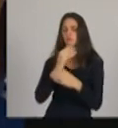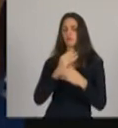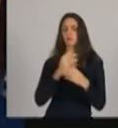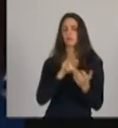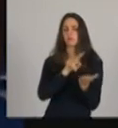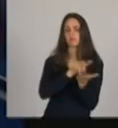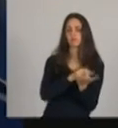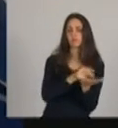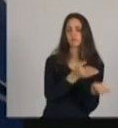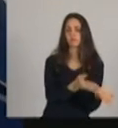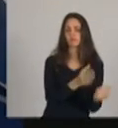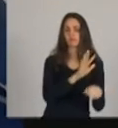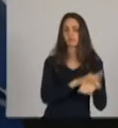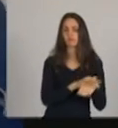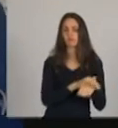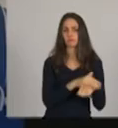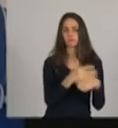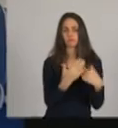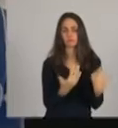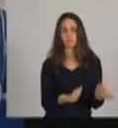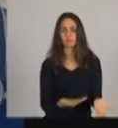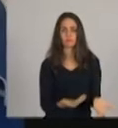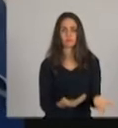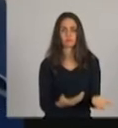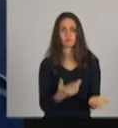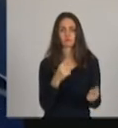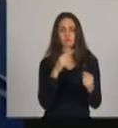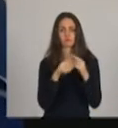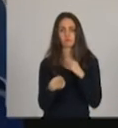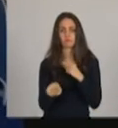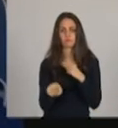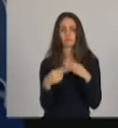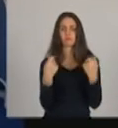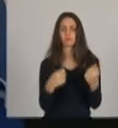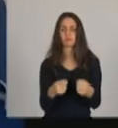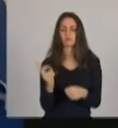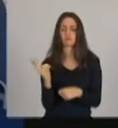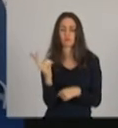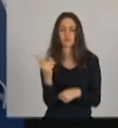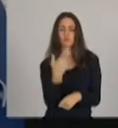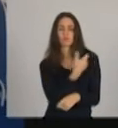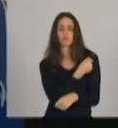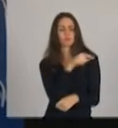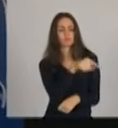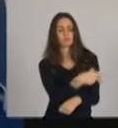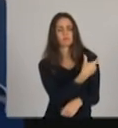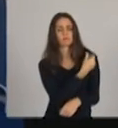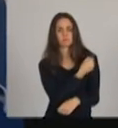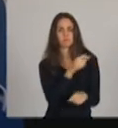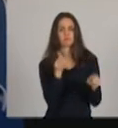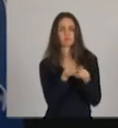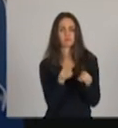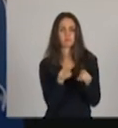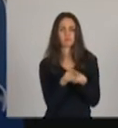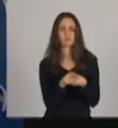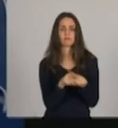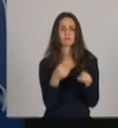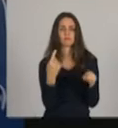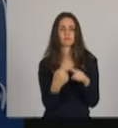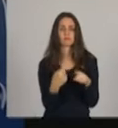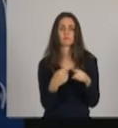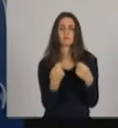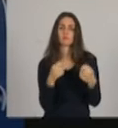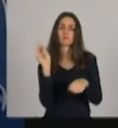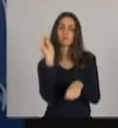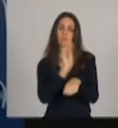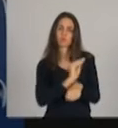pessoas atingidas por males que, numa cama, ou estão fora de órbita